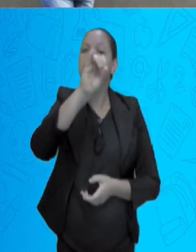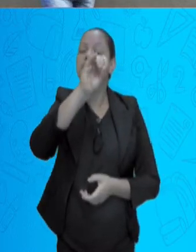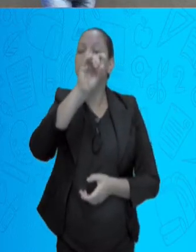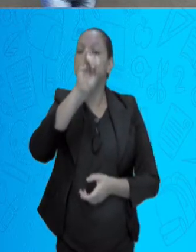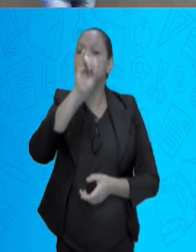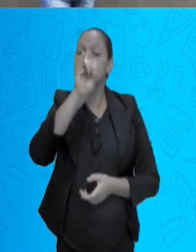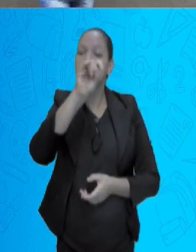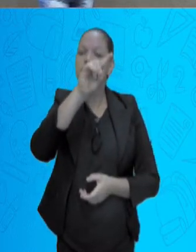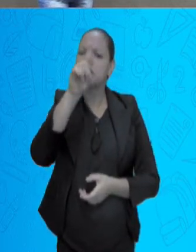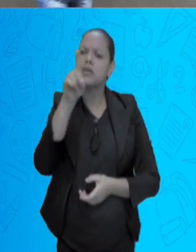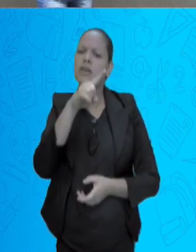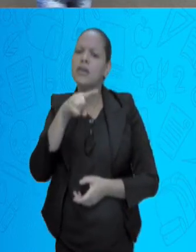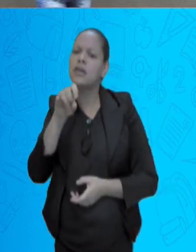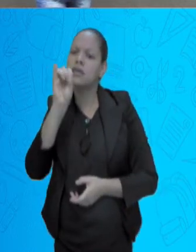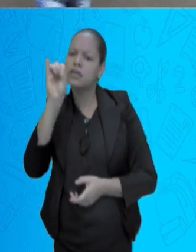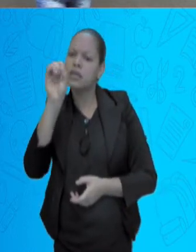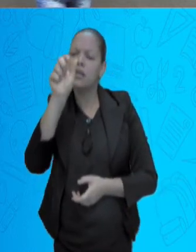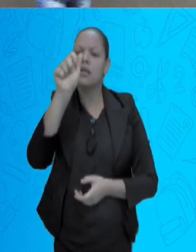Dizia,